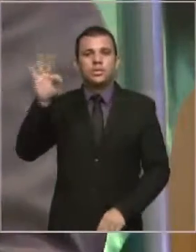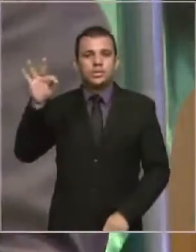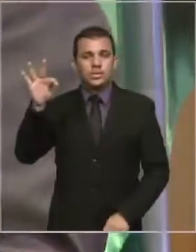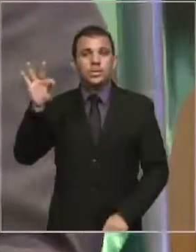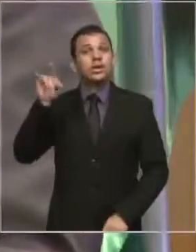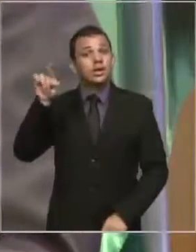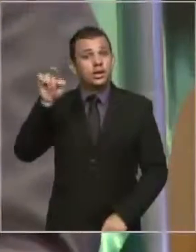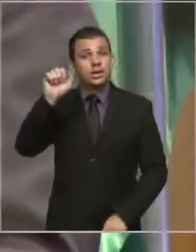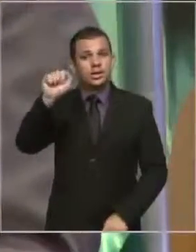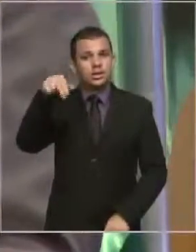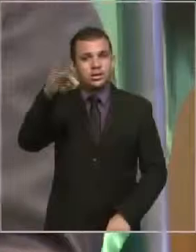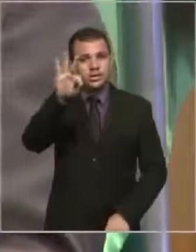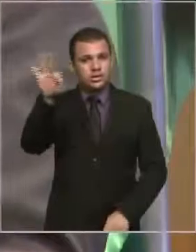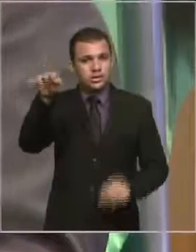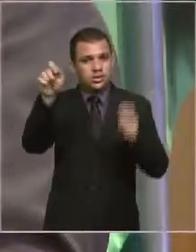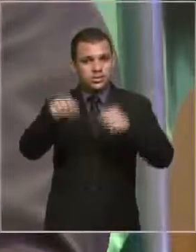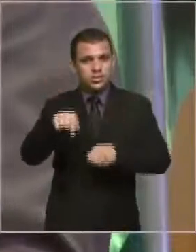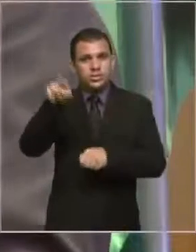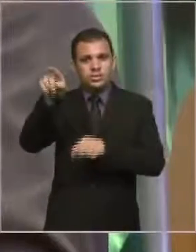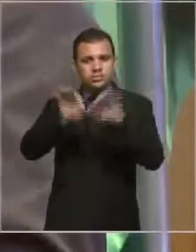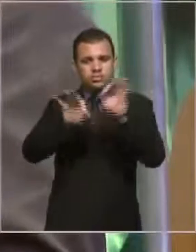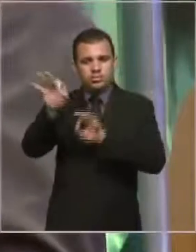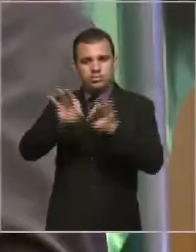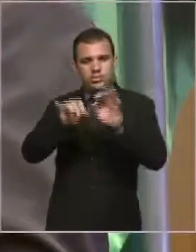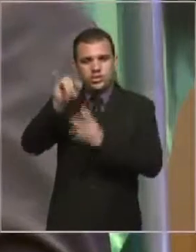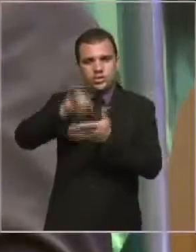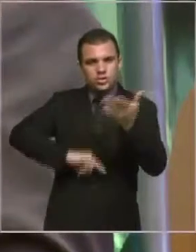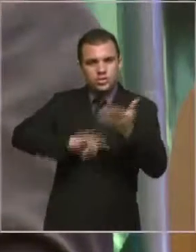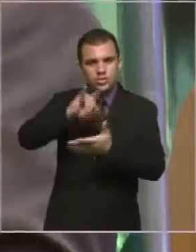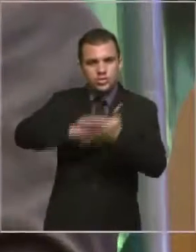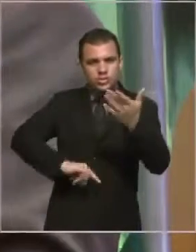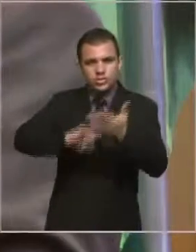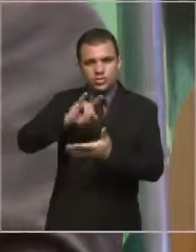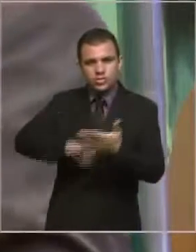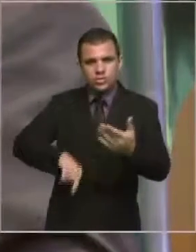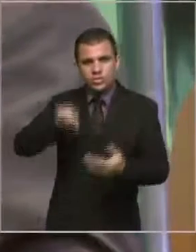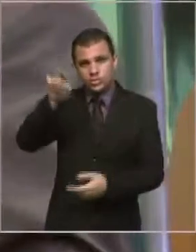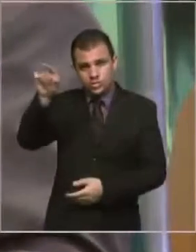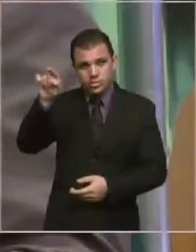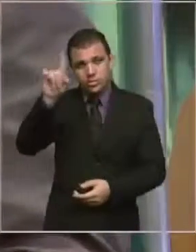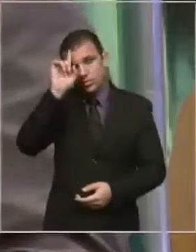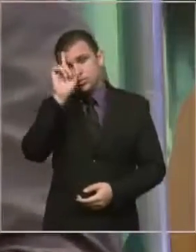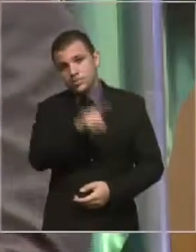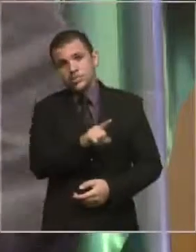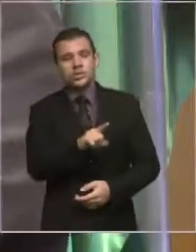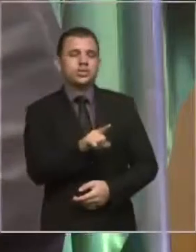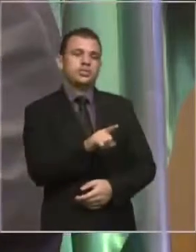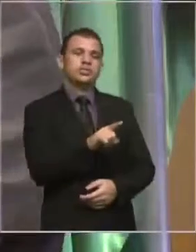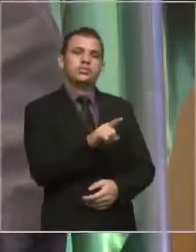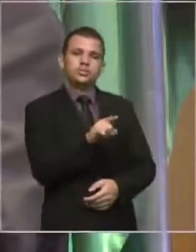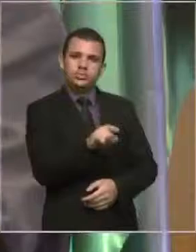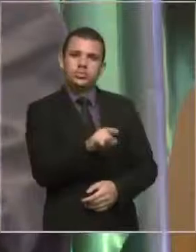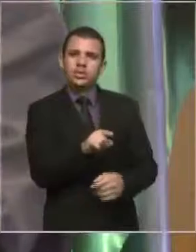legais, autorizar a delegação do convênio para o consórcio.